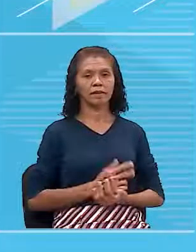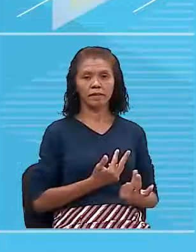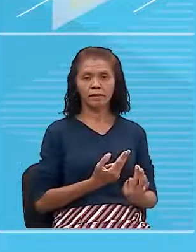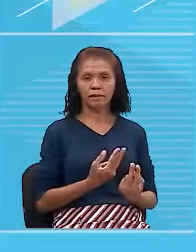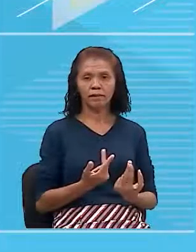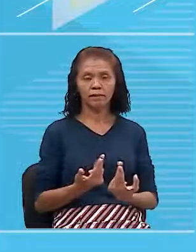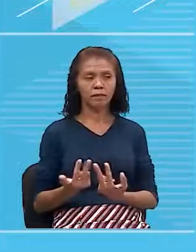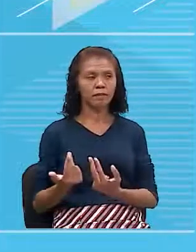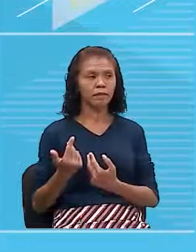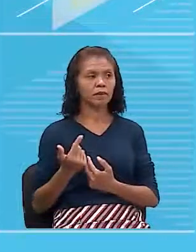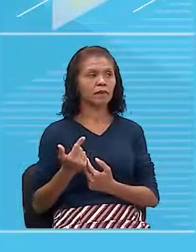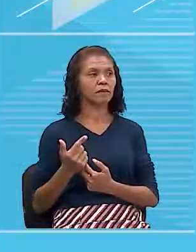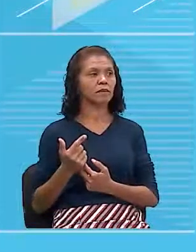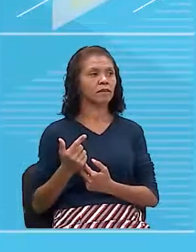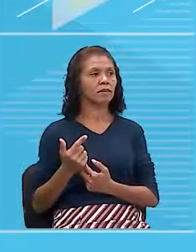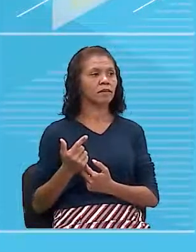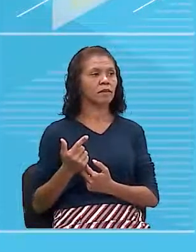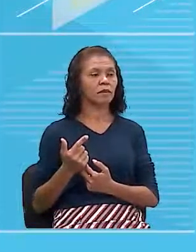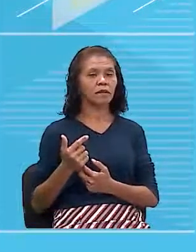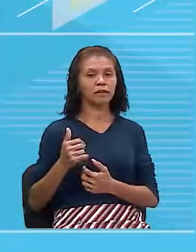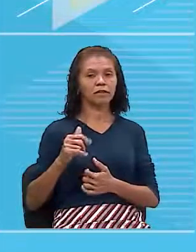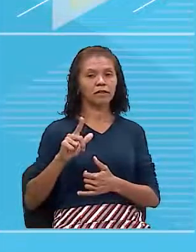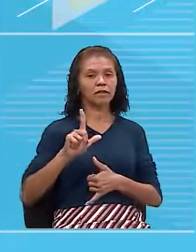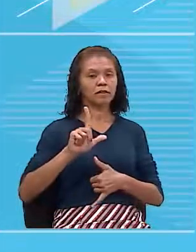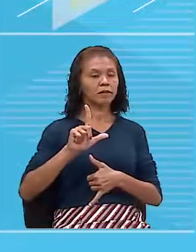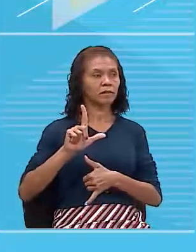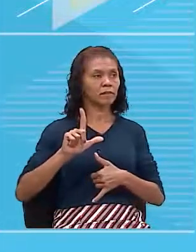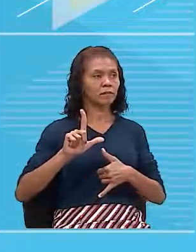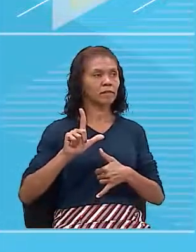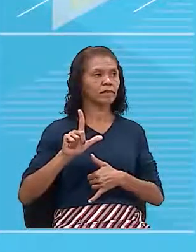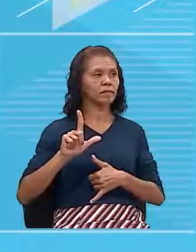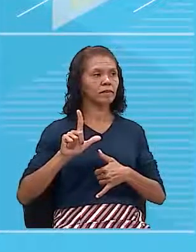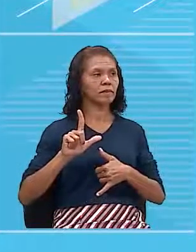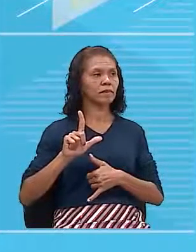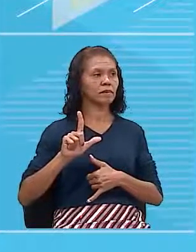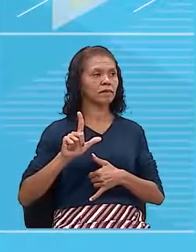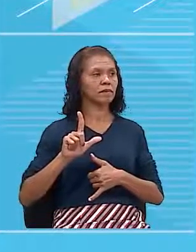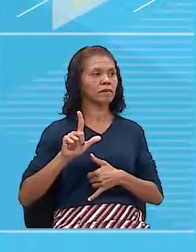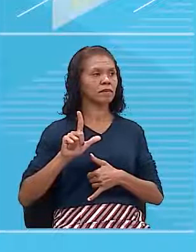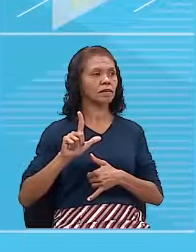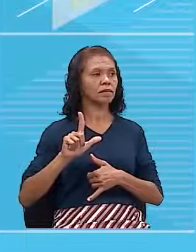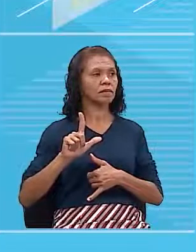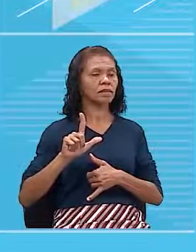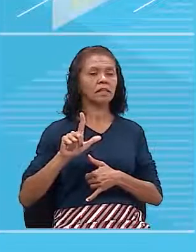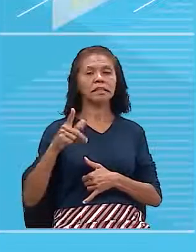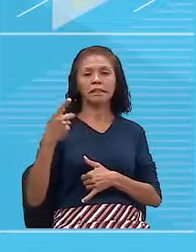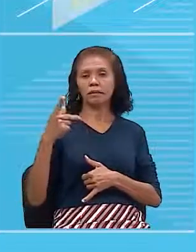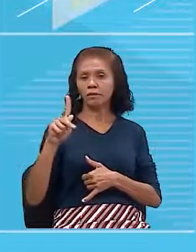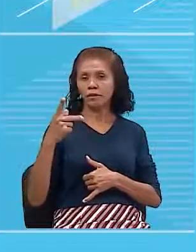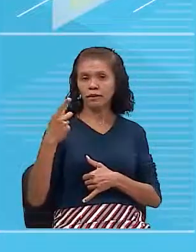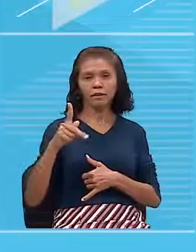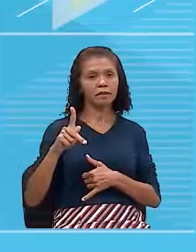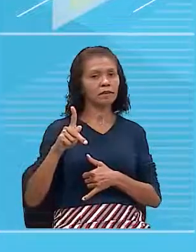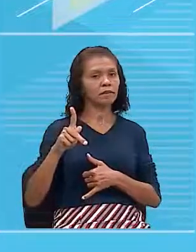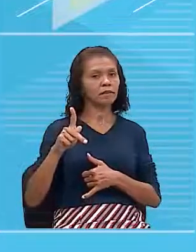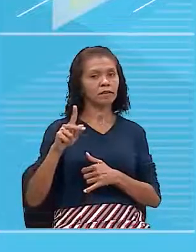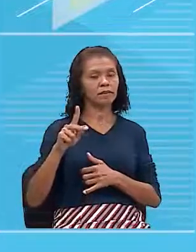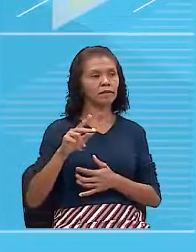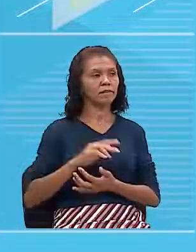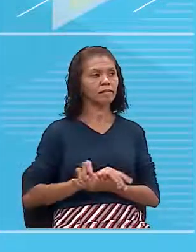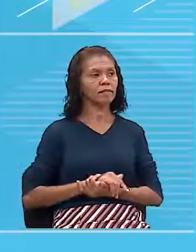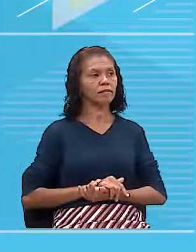para a os lipídios né e as proteínas também